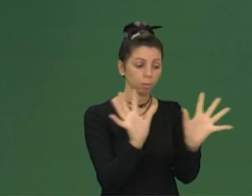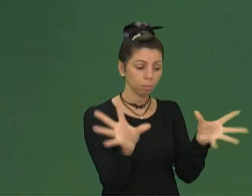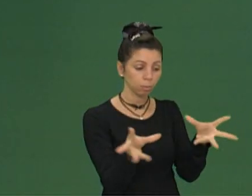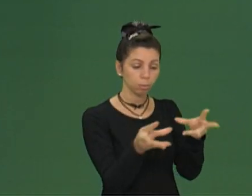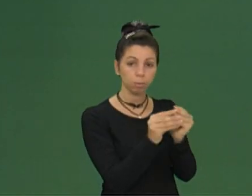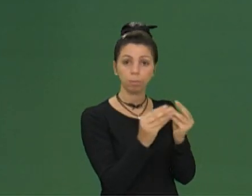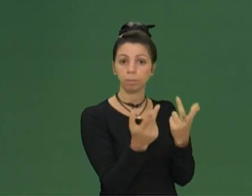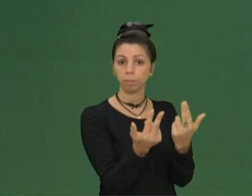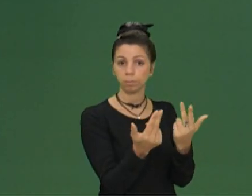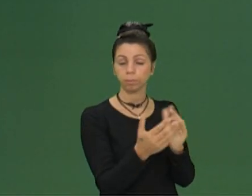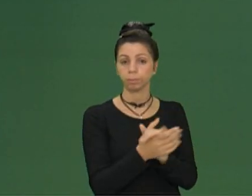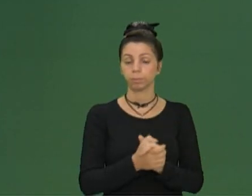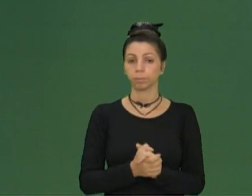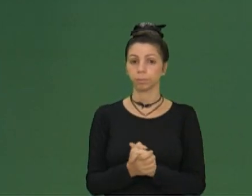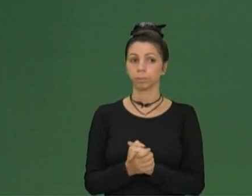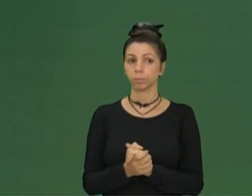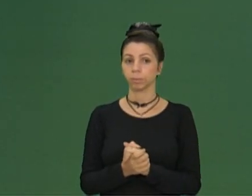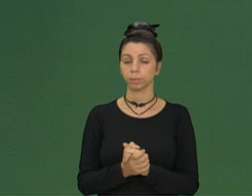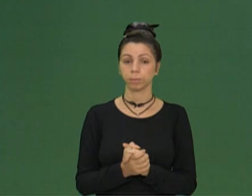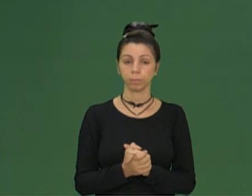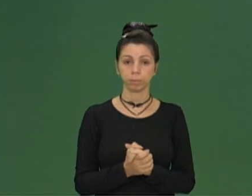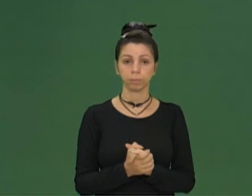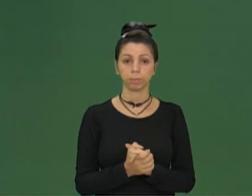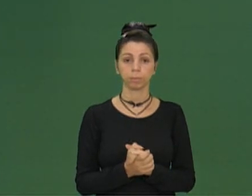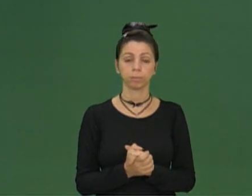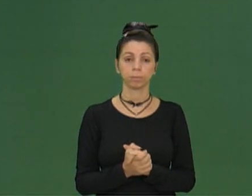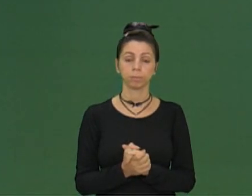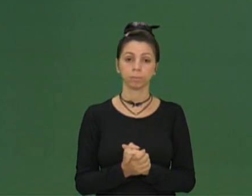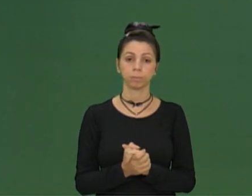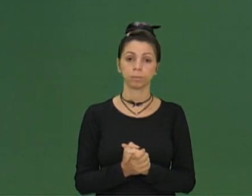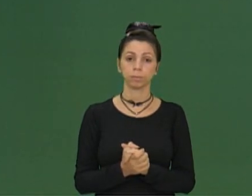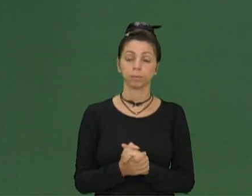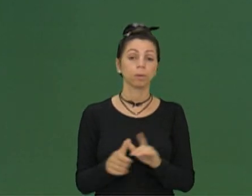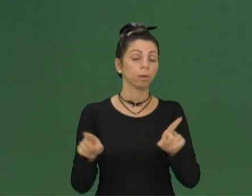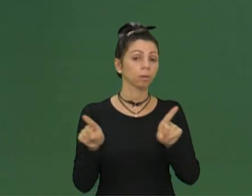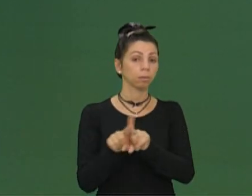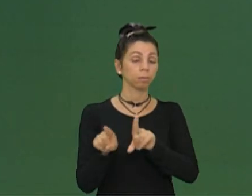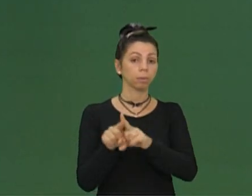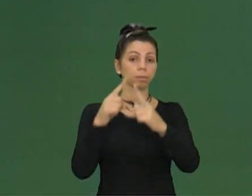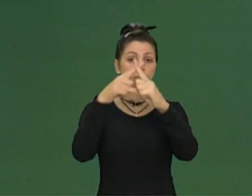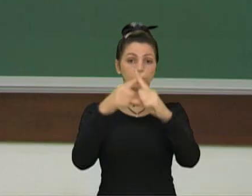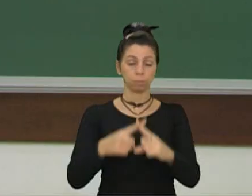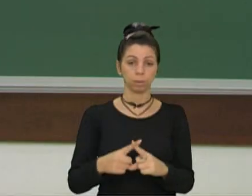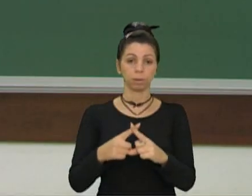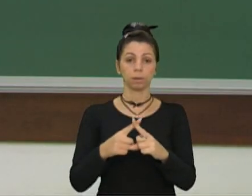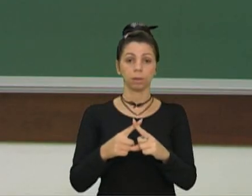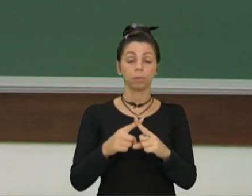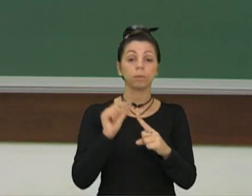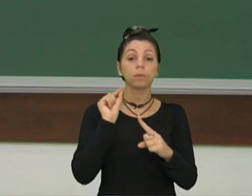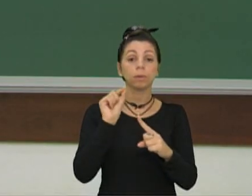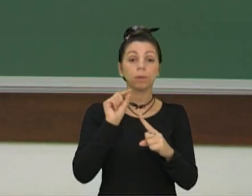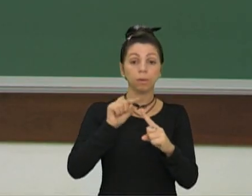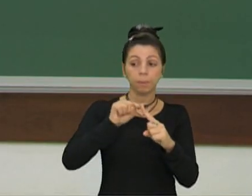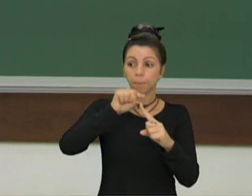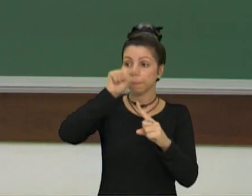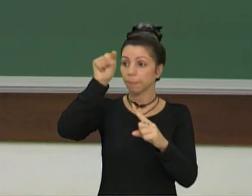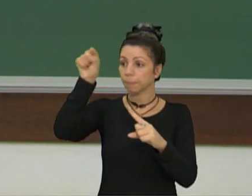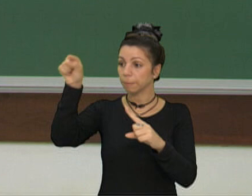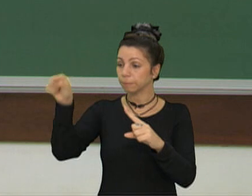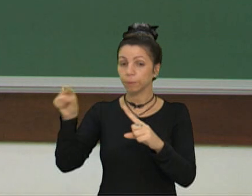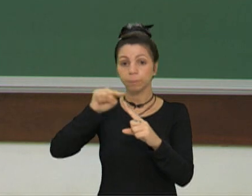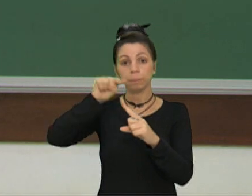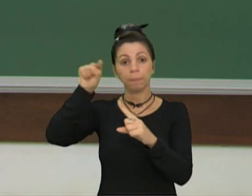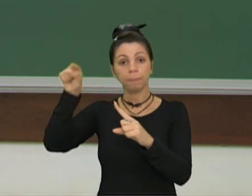mais 2x mais 4. 6 menos 2, 4. E também multipliquei por menos 1. Lembre-se de fazer isso, né?